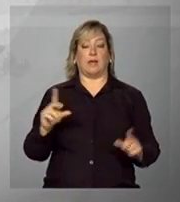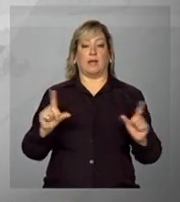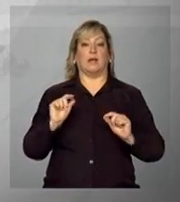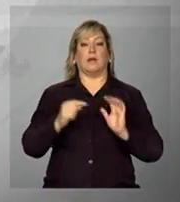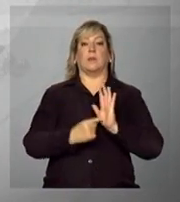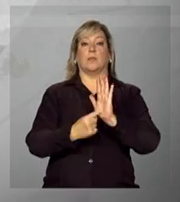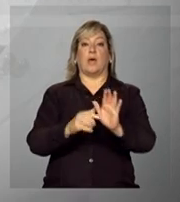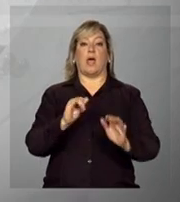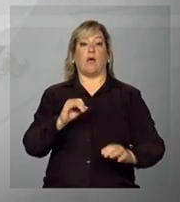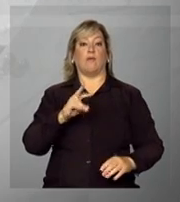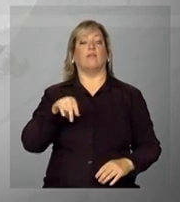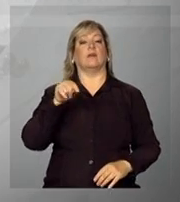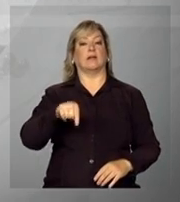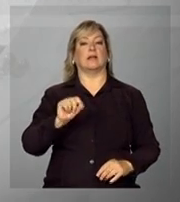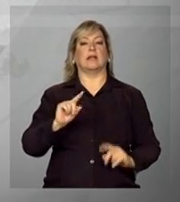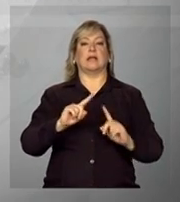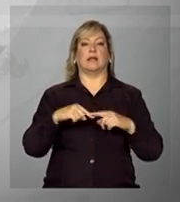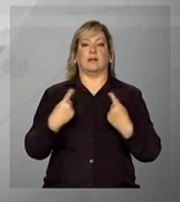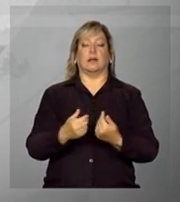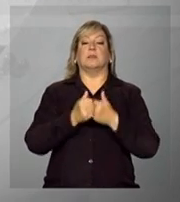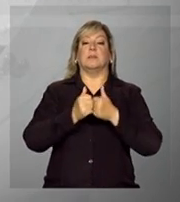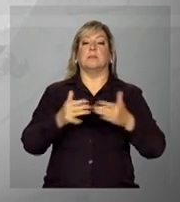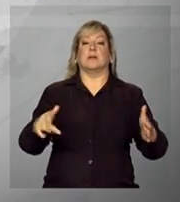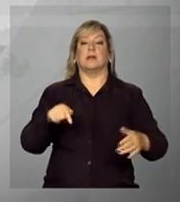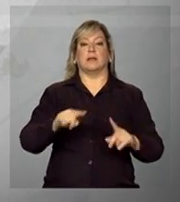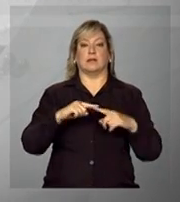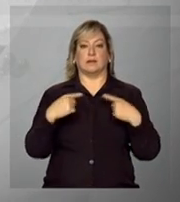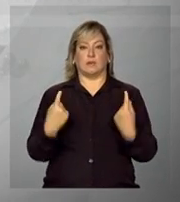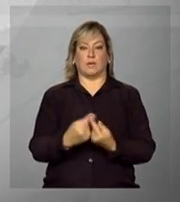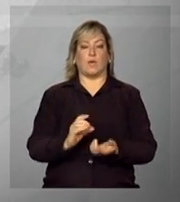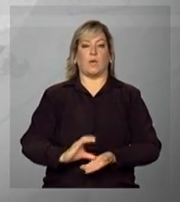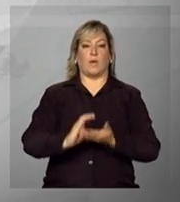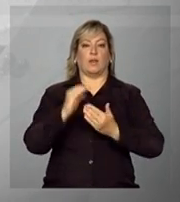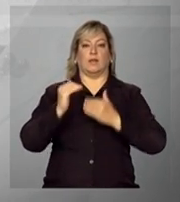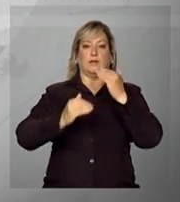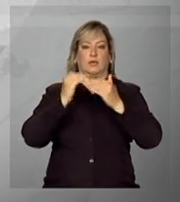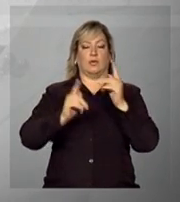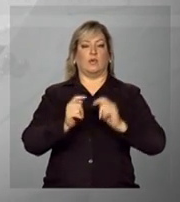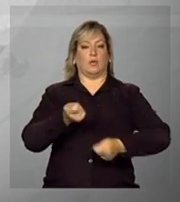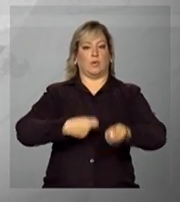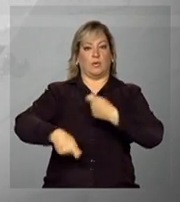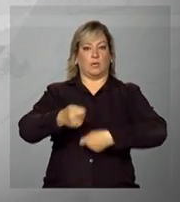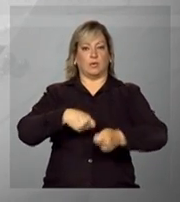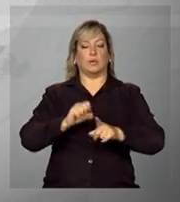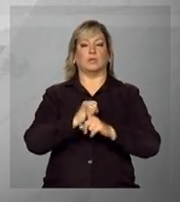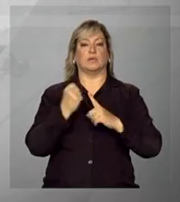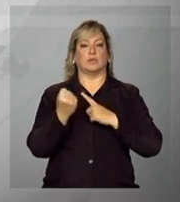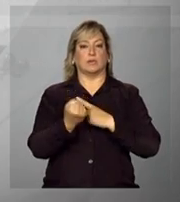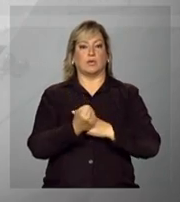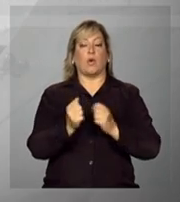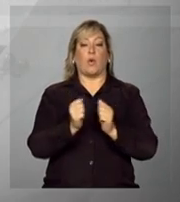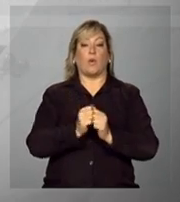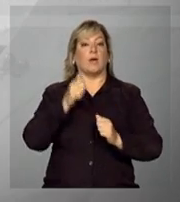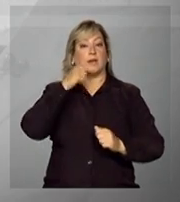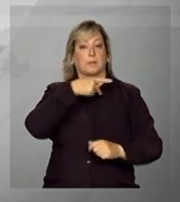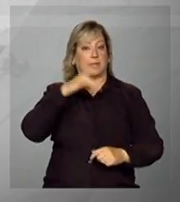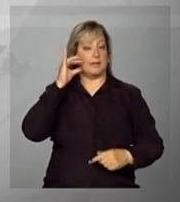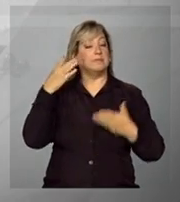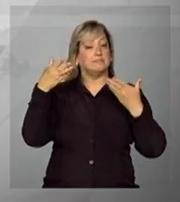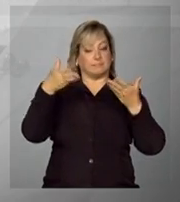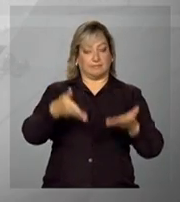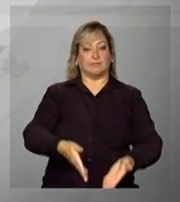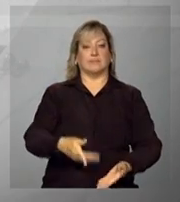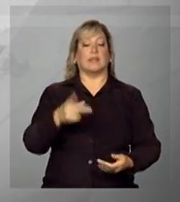a transmissão ao vivo da abertura da reunião do Conselho de Desenvolvimento Econômico e Social com a participação da presidenta